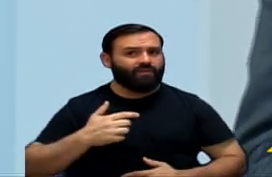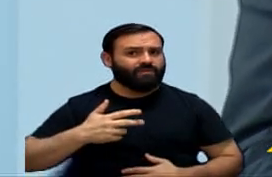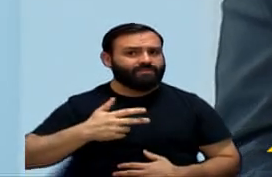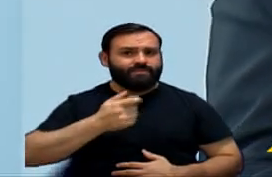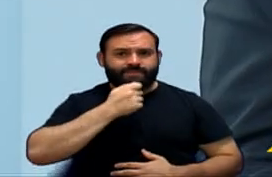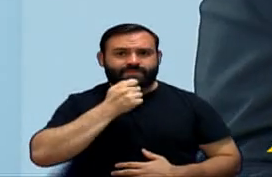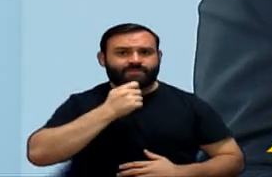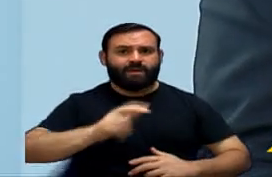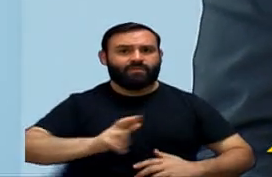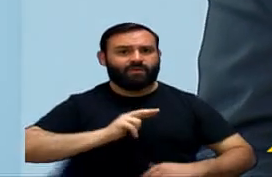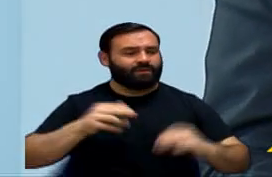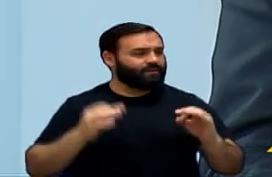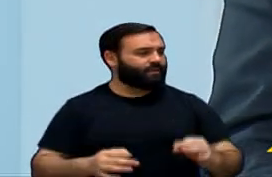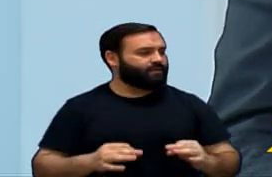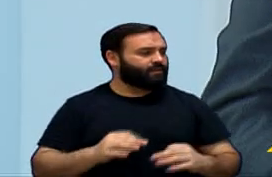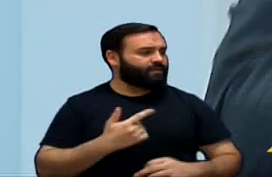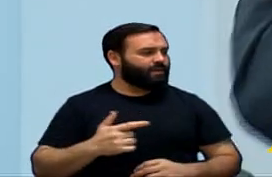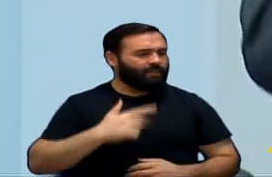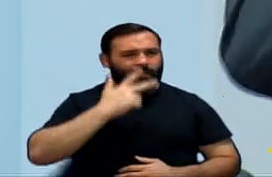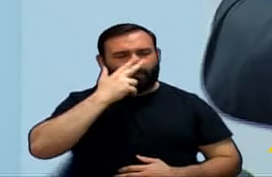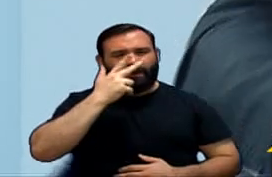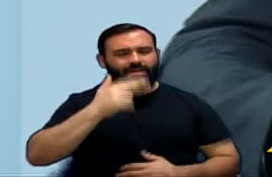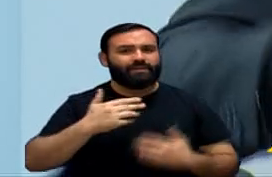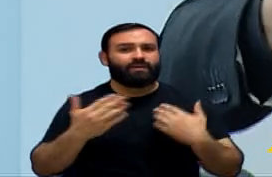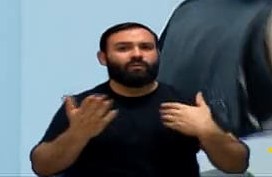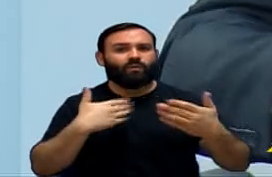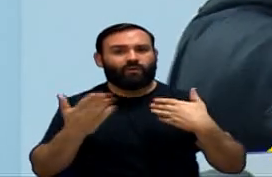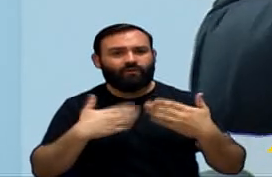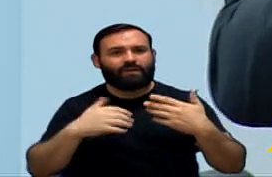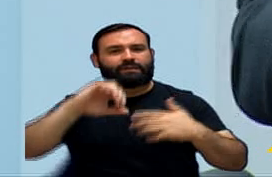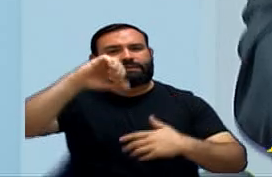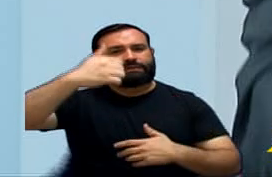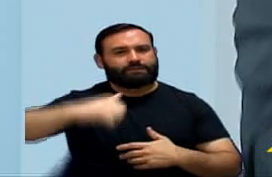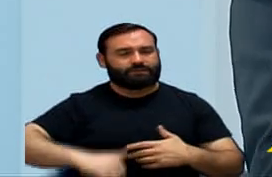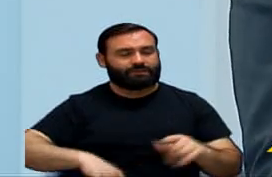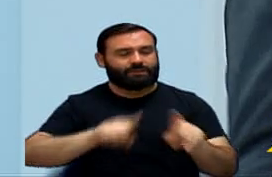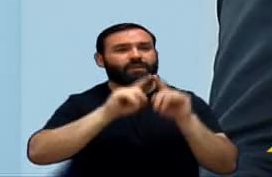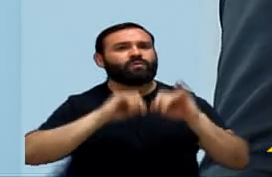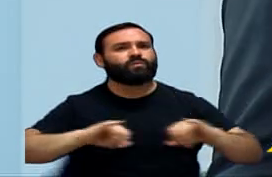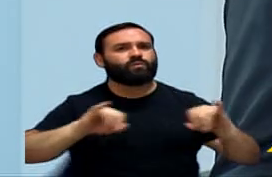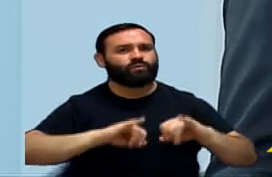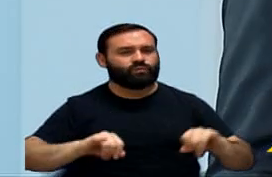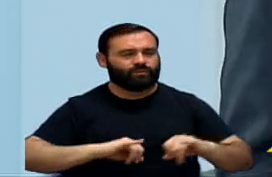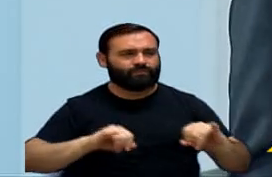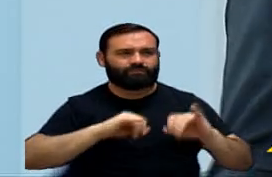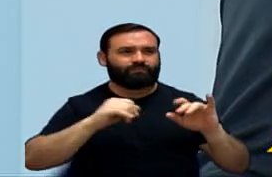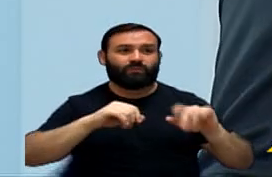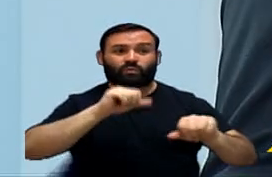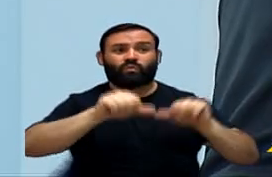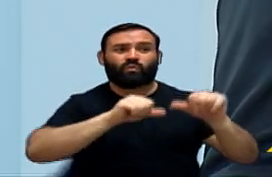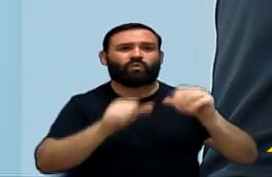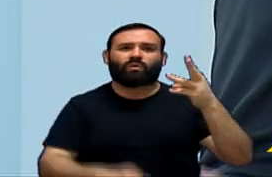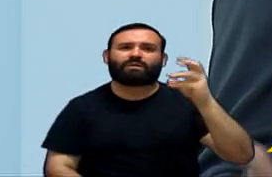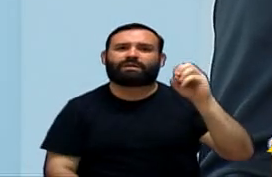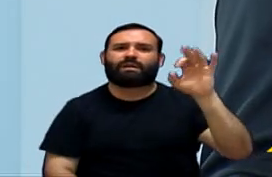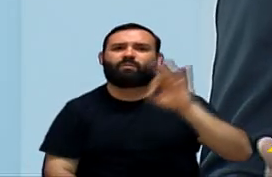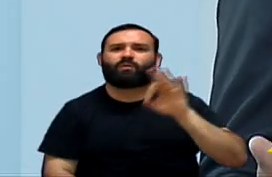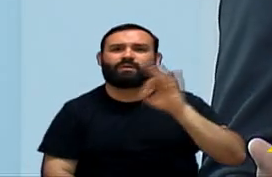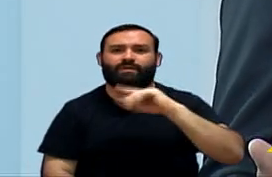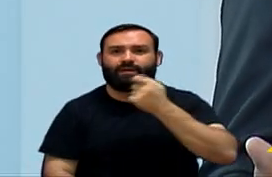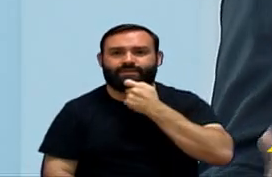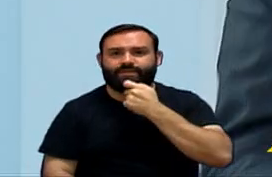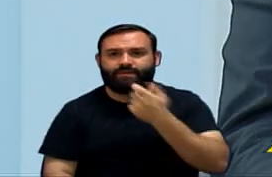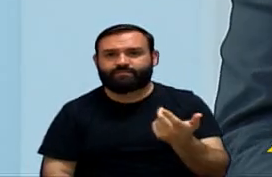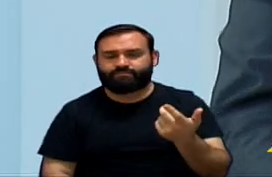Não recebi resposta formal mas parece que com conversas com análise com o que sai na imprensa eh não foram trocado 30% das lâmpadas da